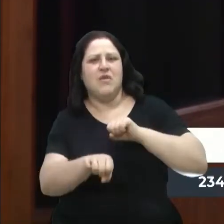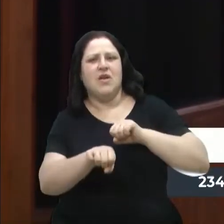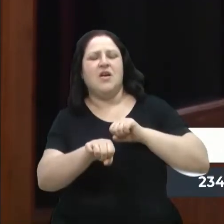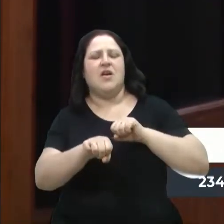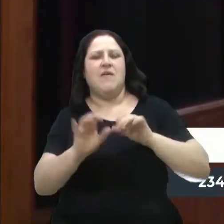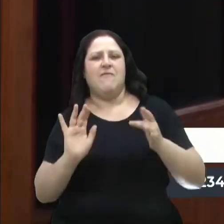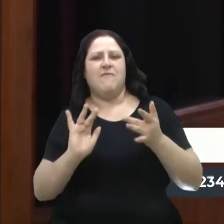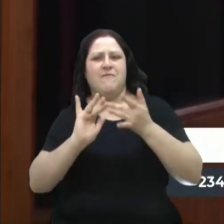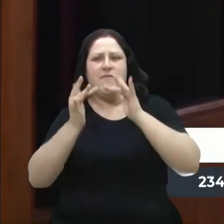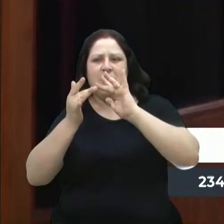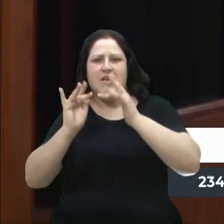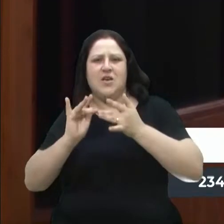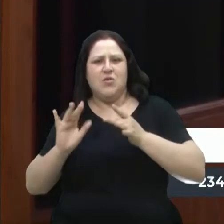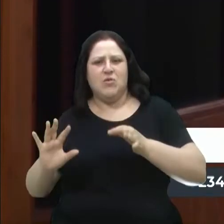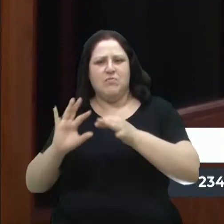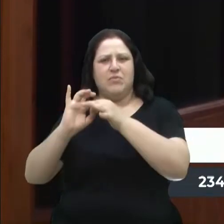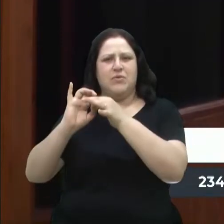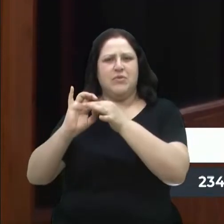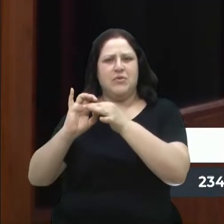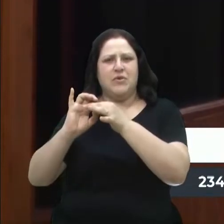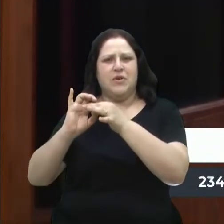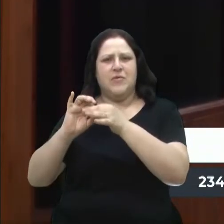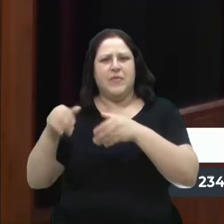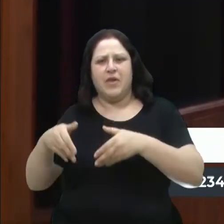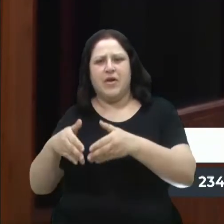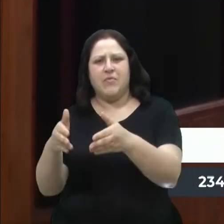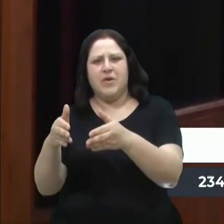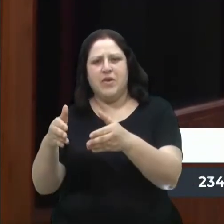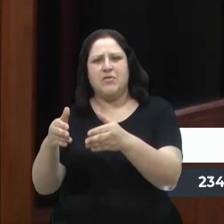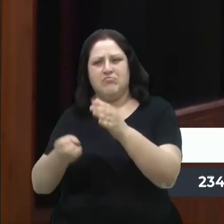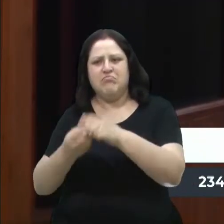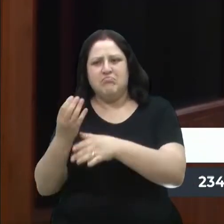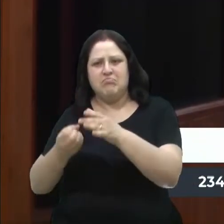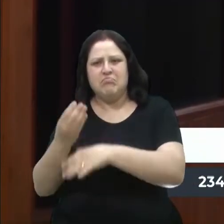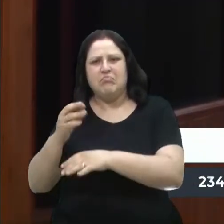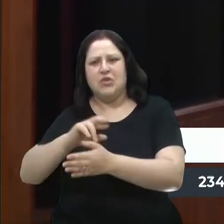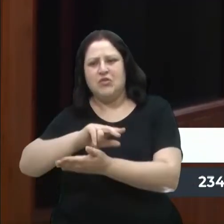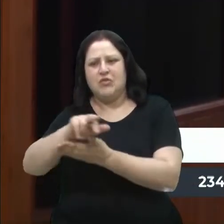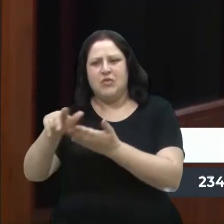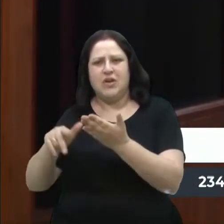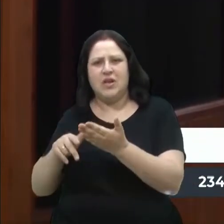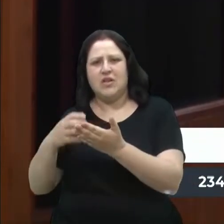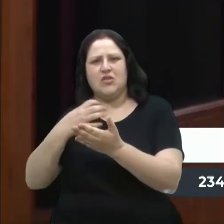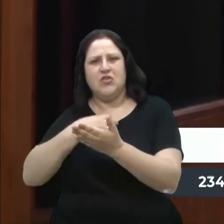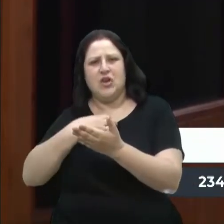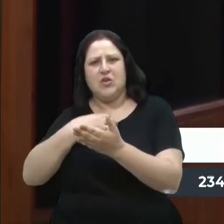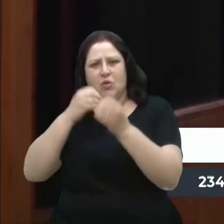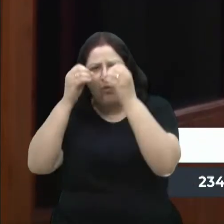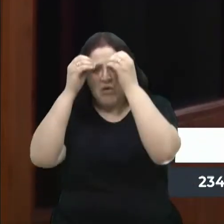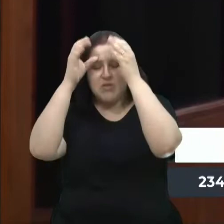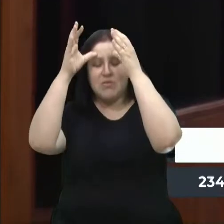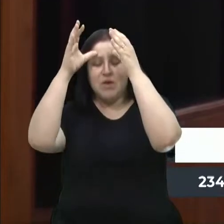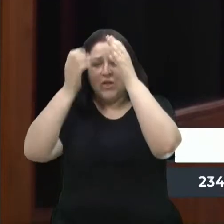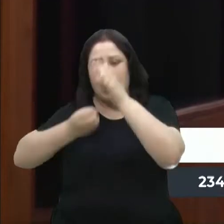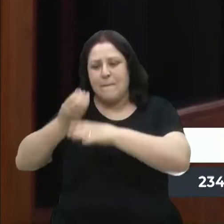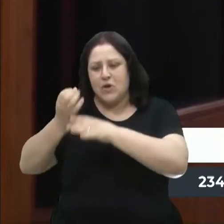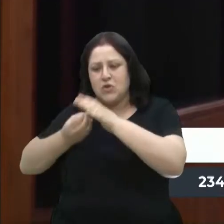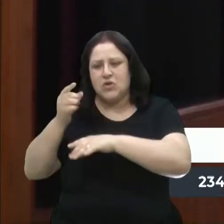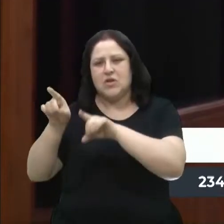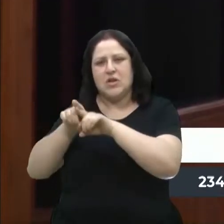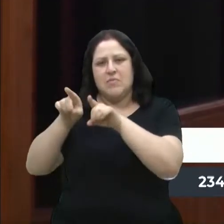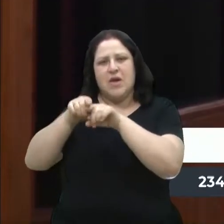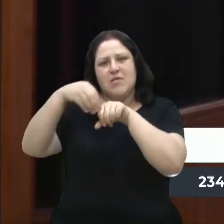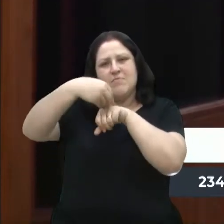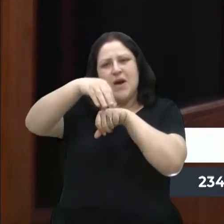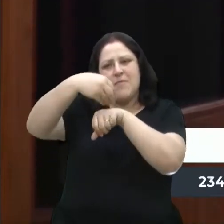sobre as possibilidades criadas sobre as diversas formas de conhecimento produzidas e transmitidas falar de